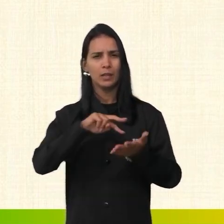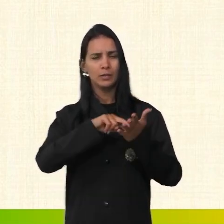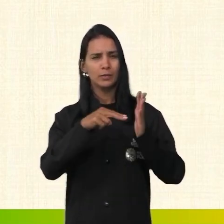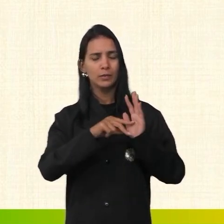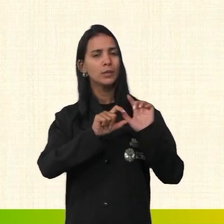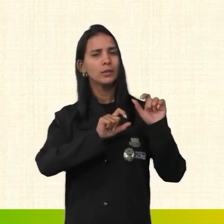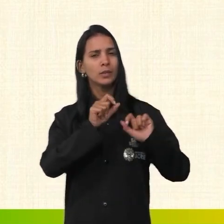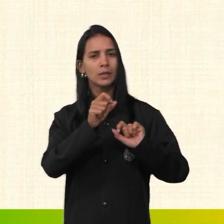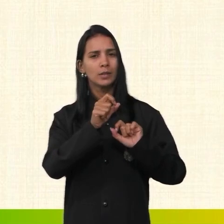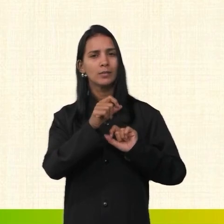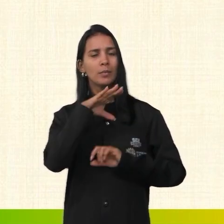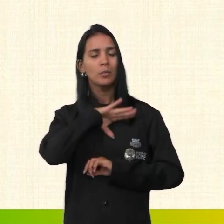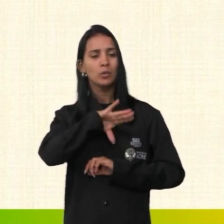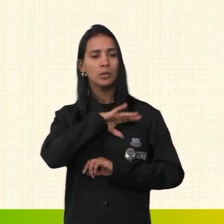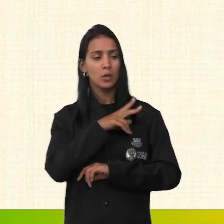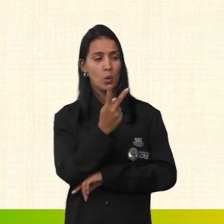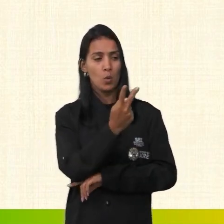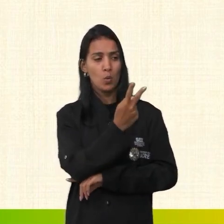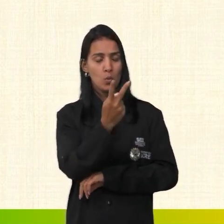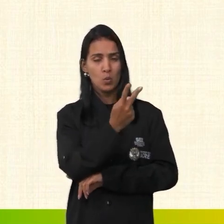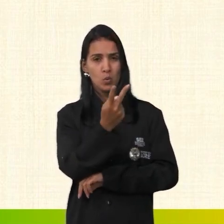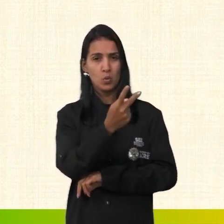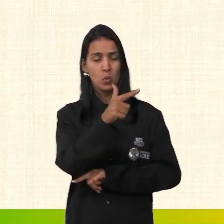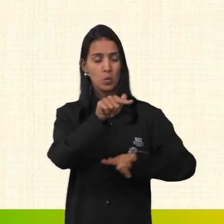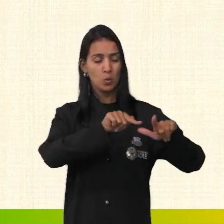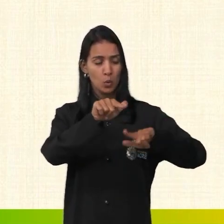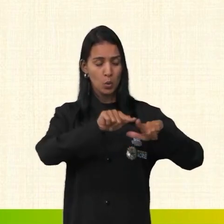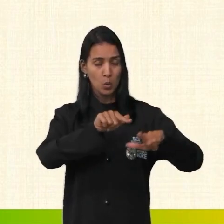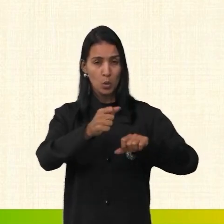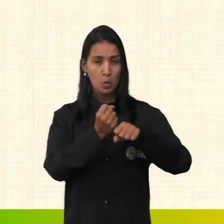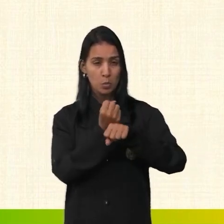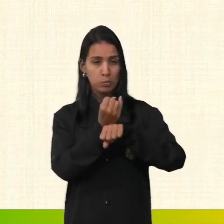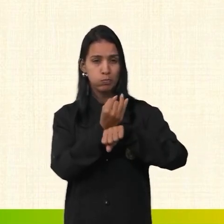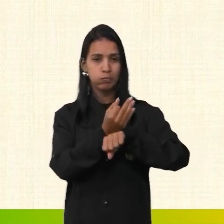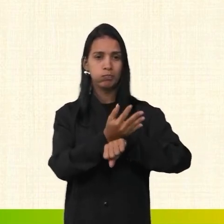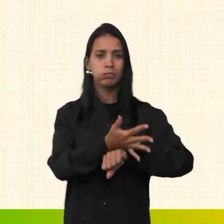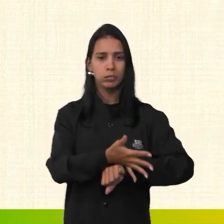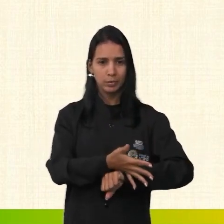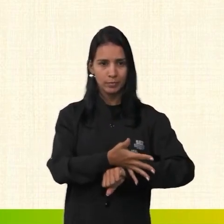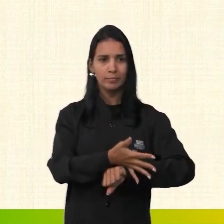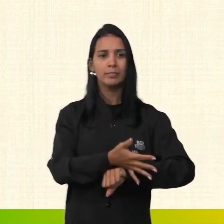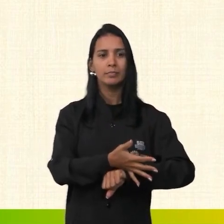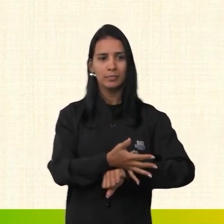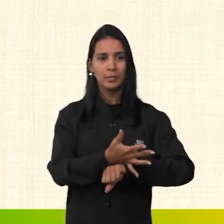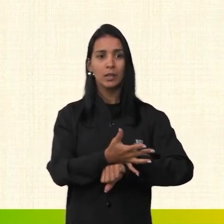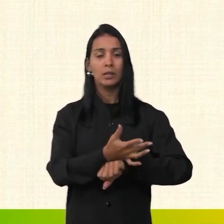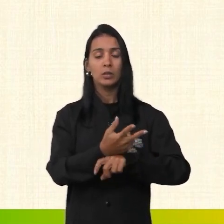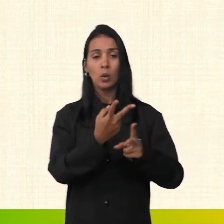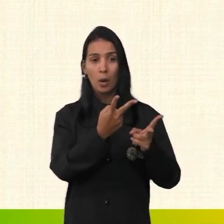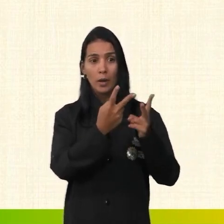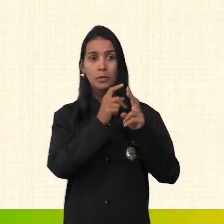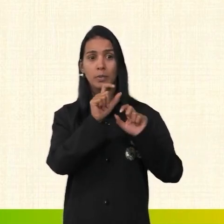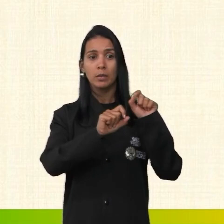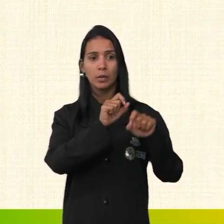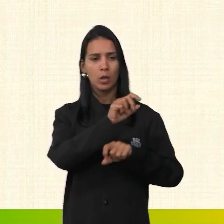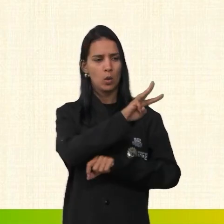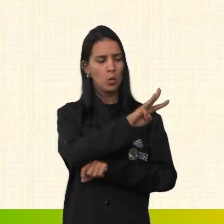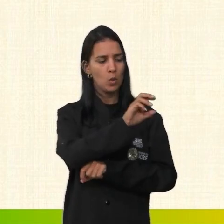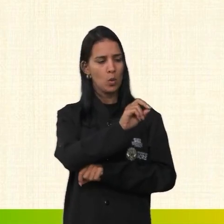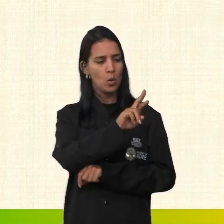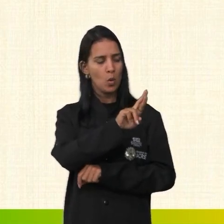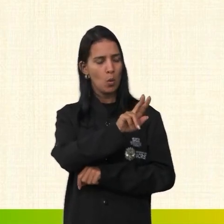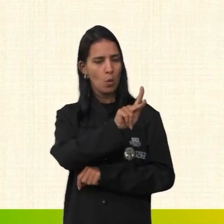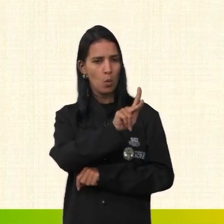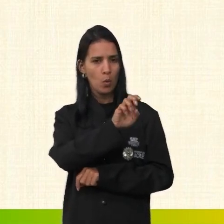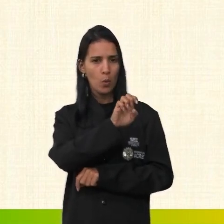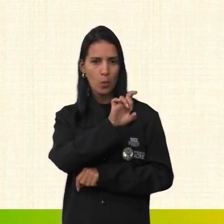Sandra e o Paulo trabalharam a noite inteira. Então, vocês podem observar que o worked, ele é um verbo